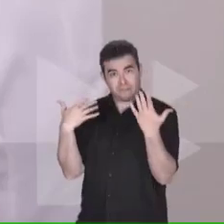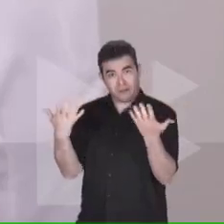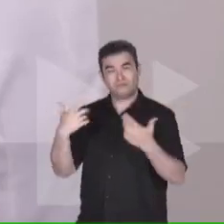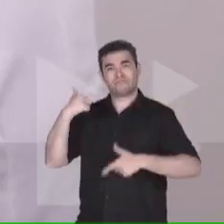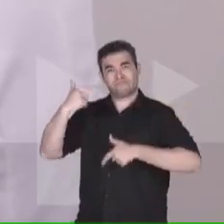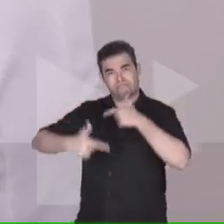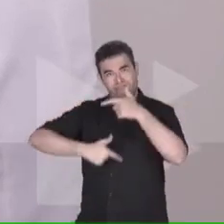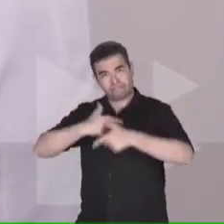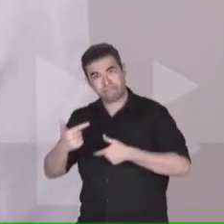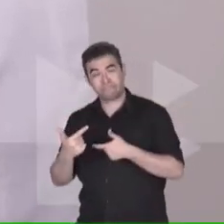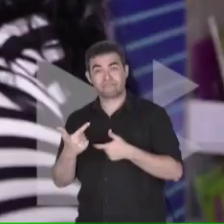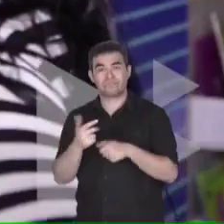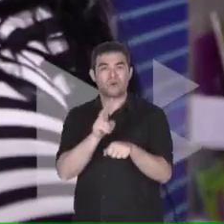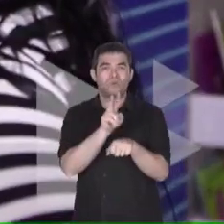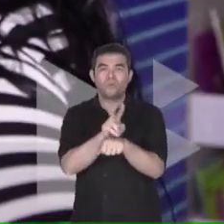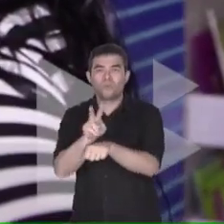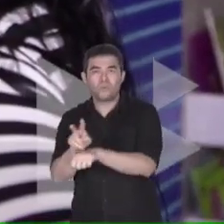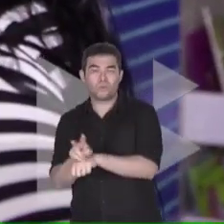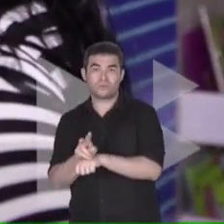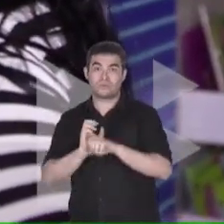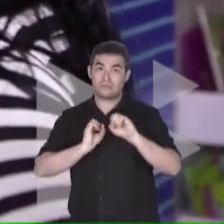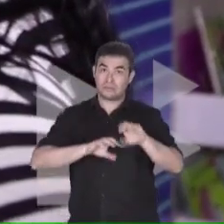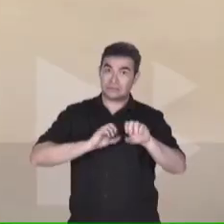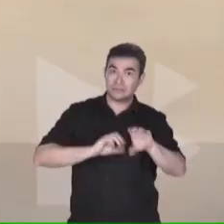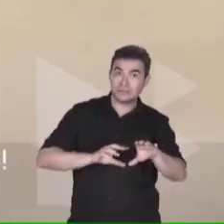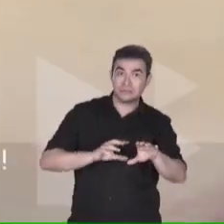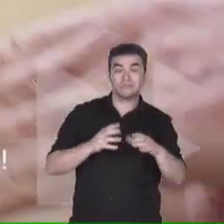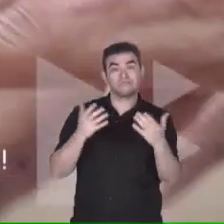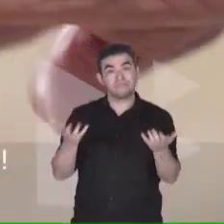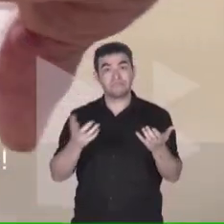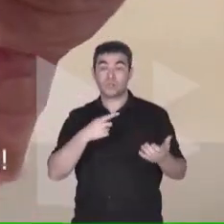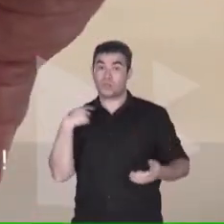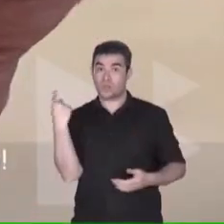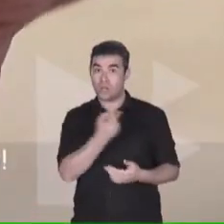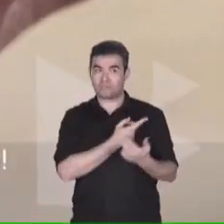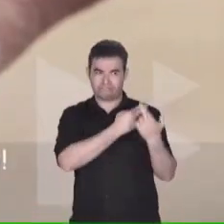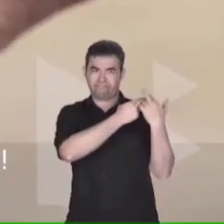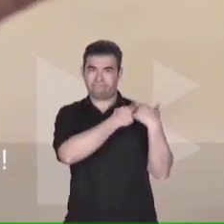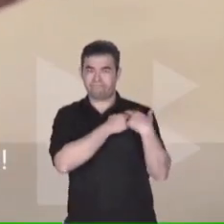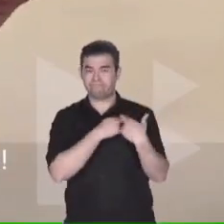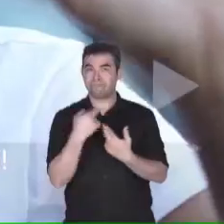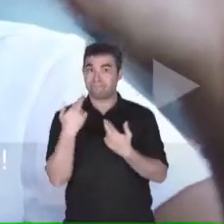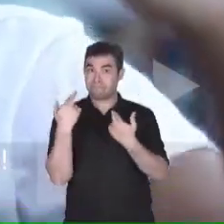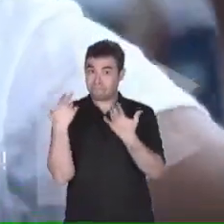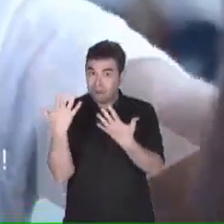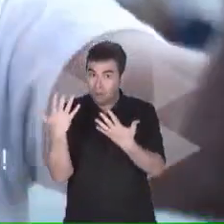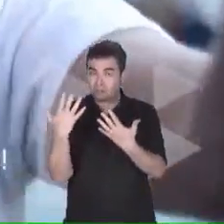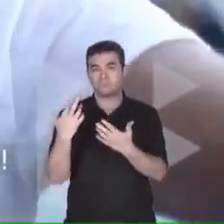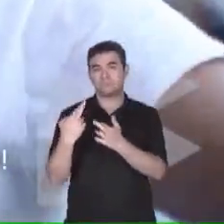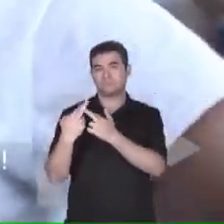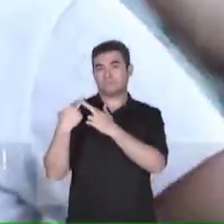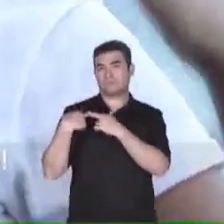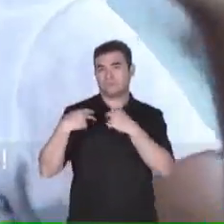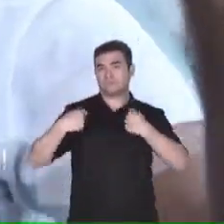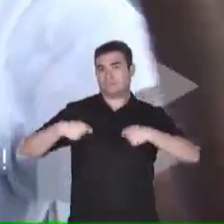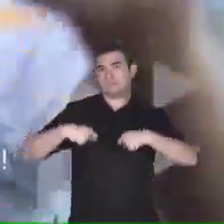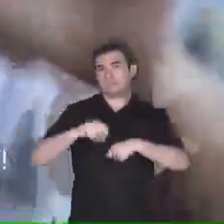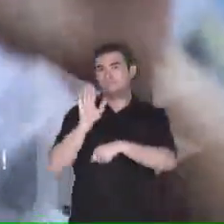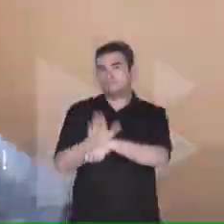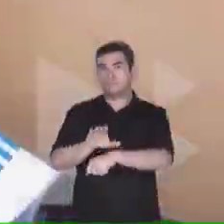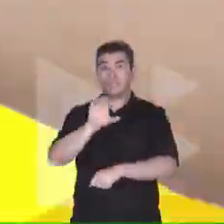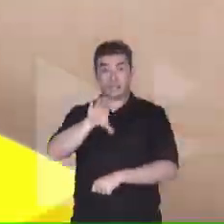constroem, mãos que cuidam, mãos que ensinam. E está nas nossas mãos fazer com que Calcaia